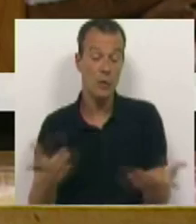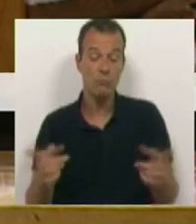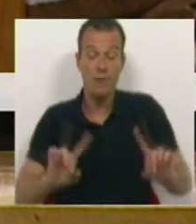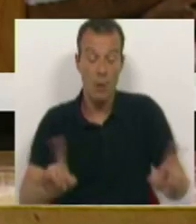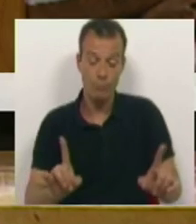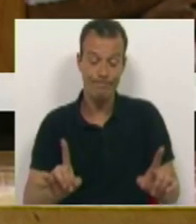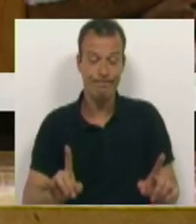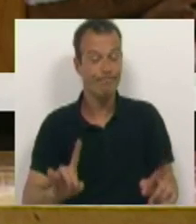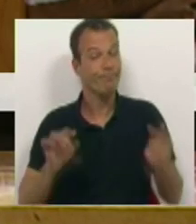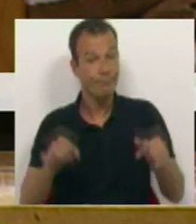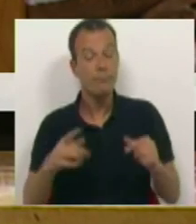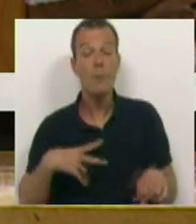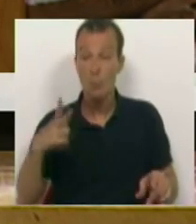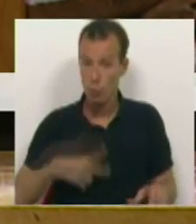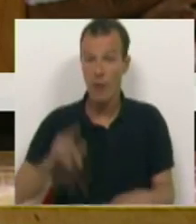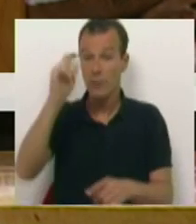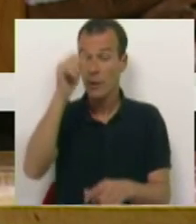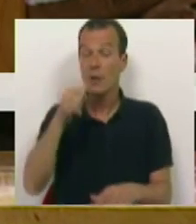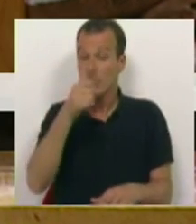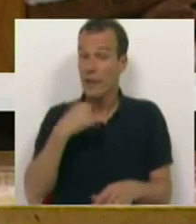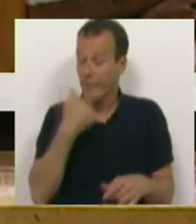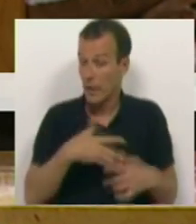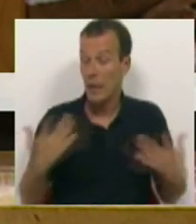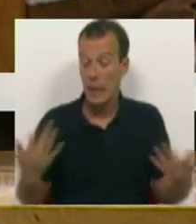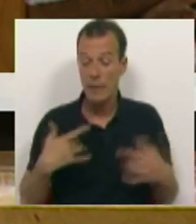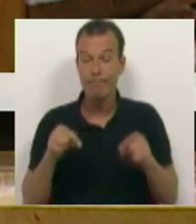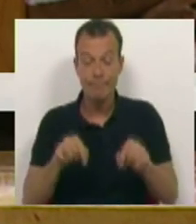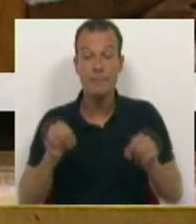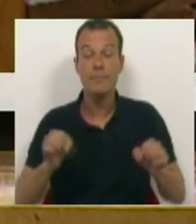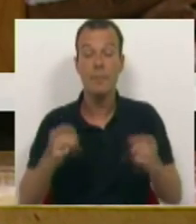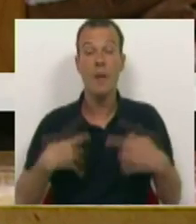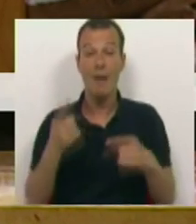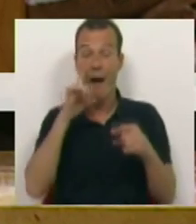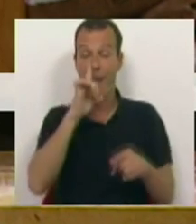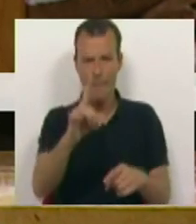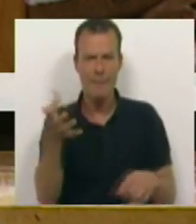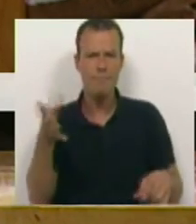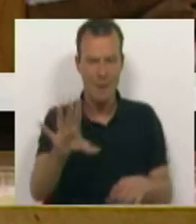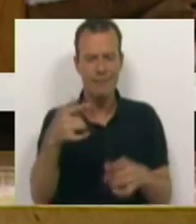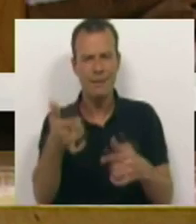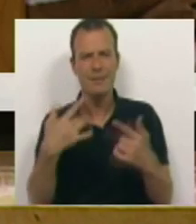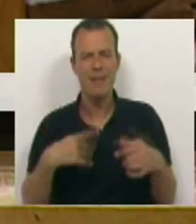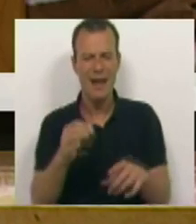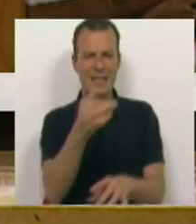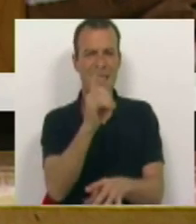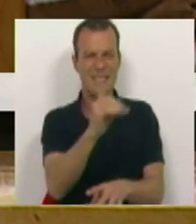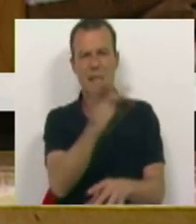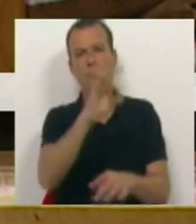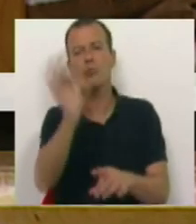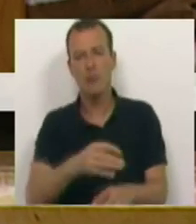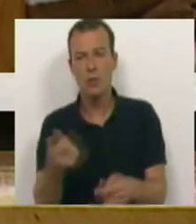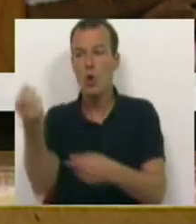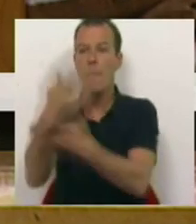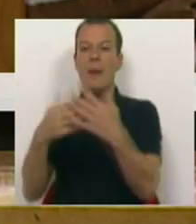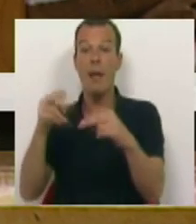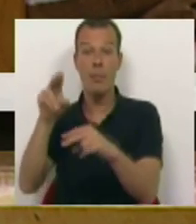Estado. Portugal ficaria, aliás, bem acompanhado. Na Alemanha, a banca pública representa mais de 40% do mercado bancário. Imaginem